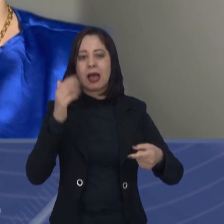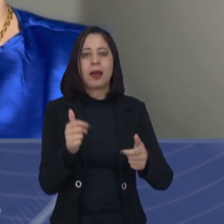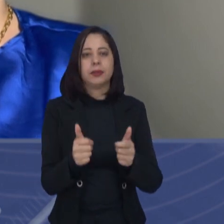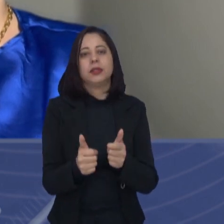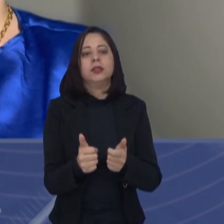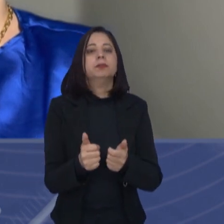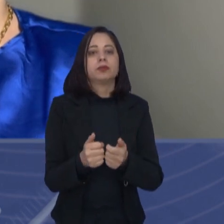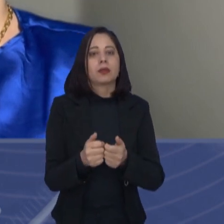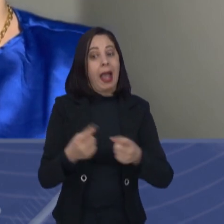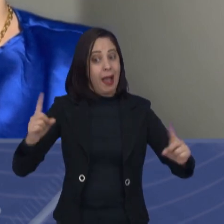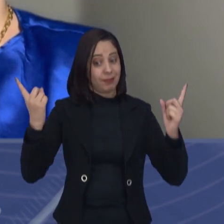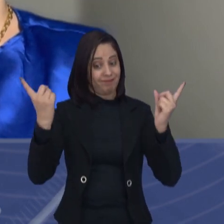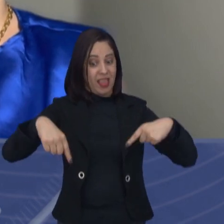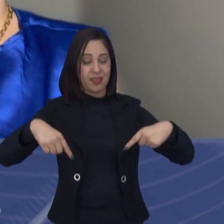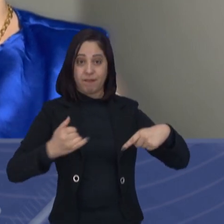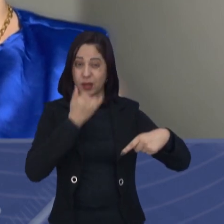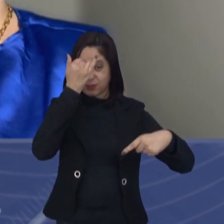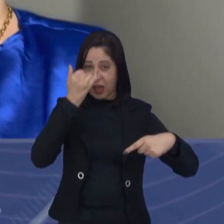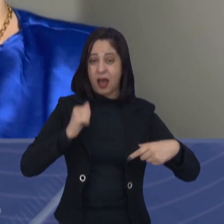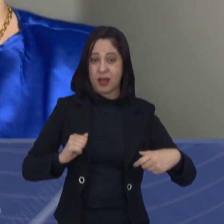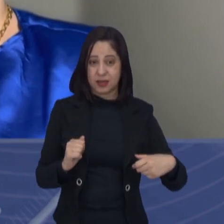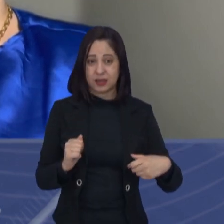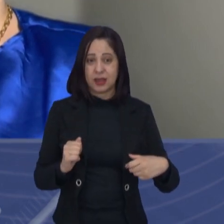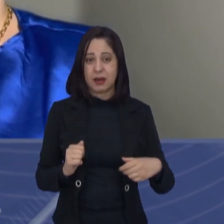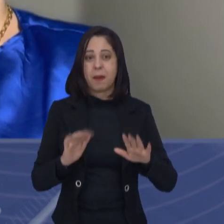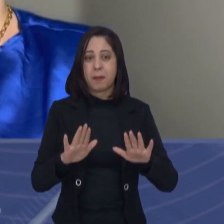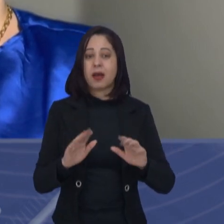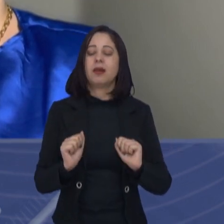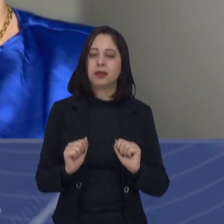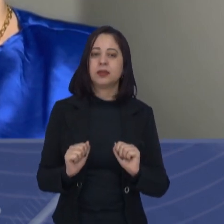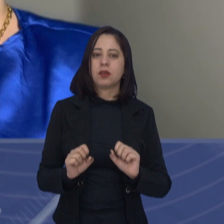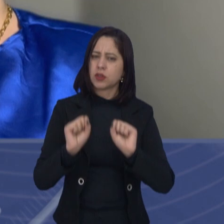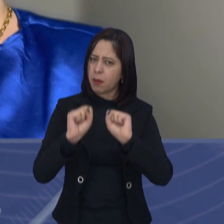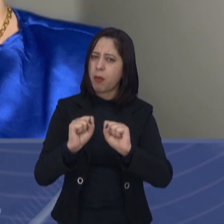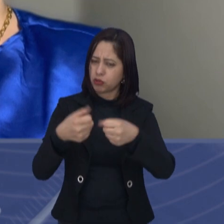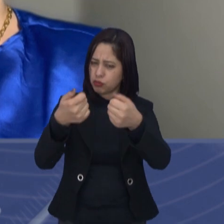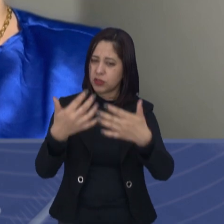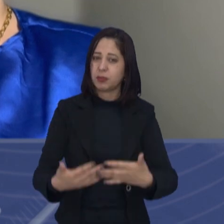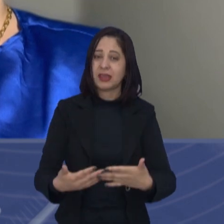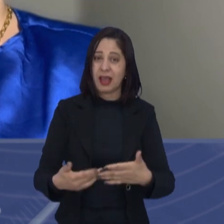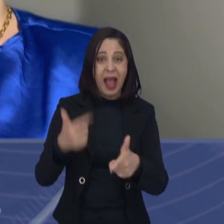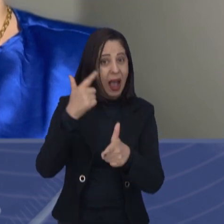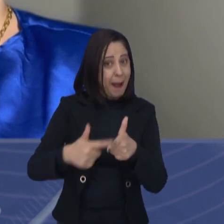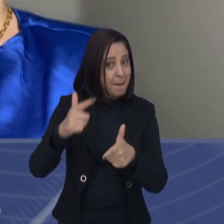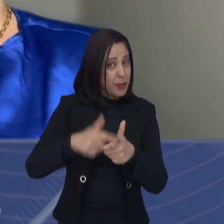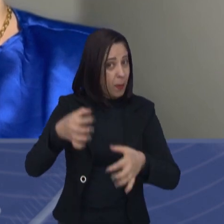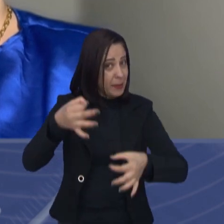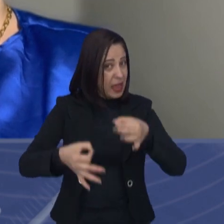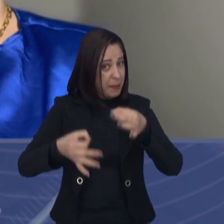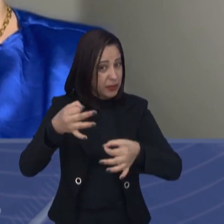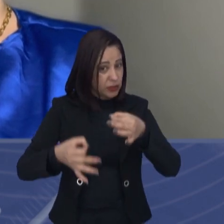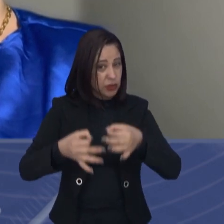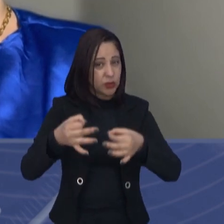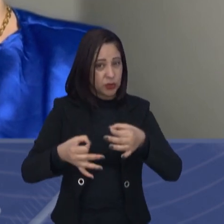azar, apostas também. Conta pra gente quais são, né, esses principais problemas jurídicos que os influenciadores eles